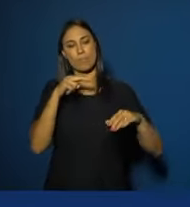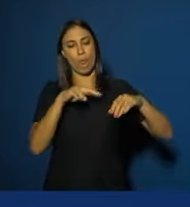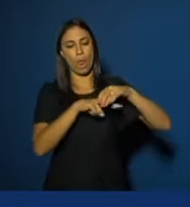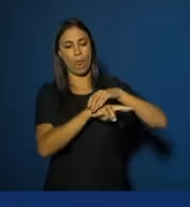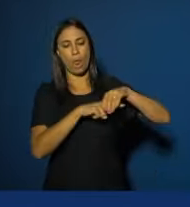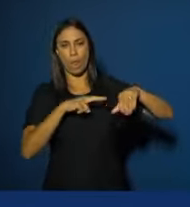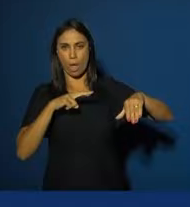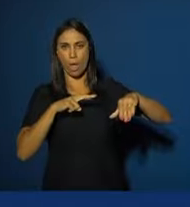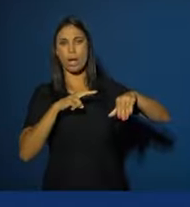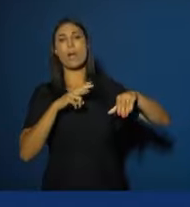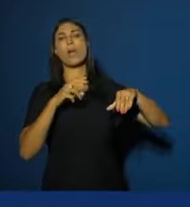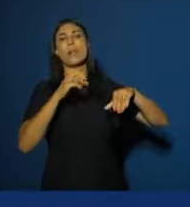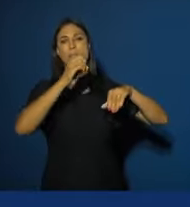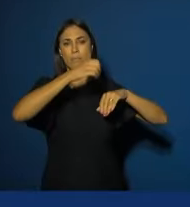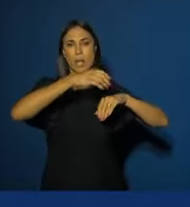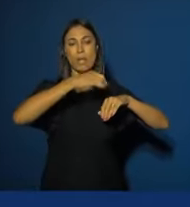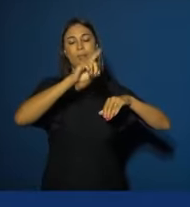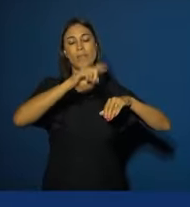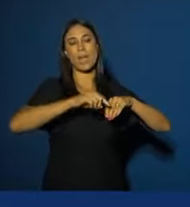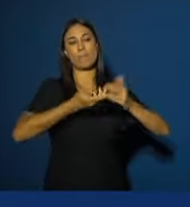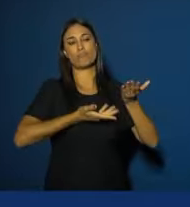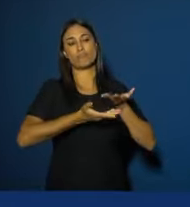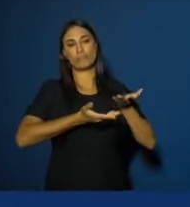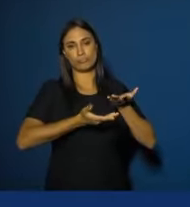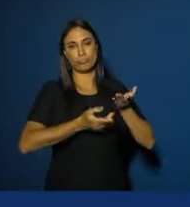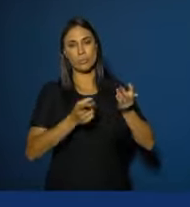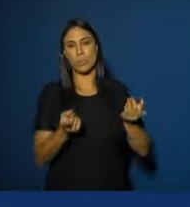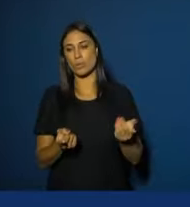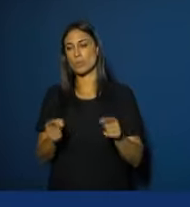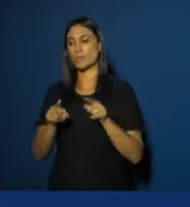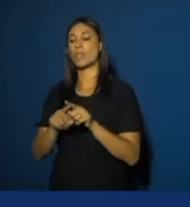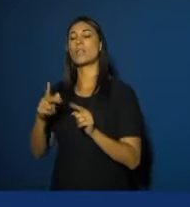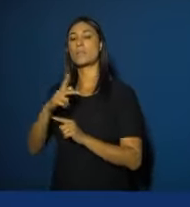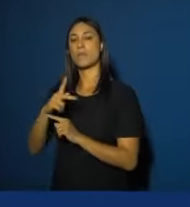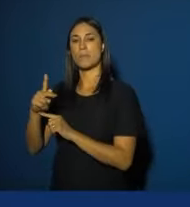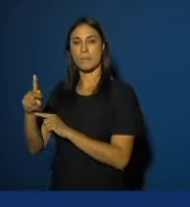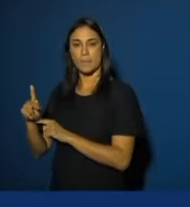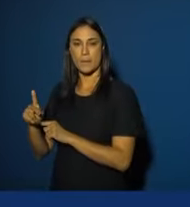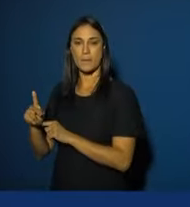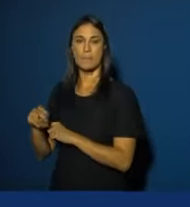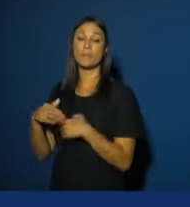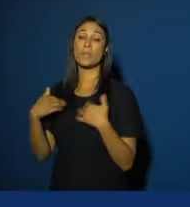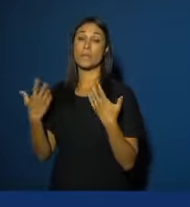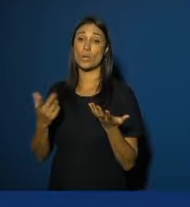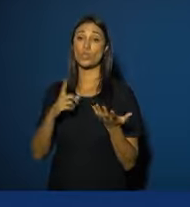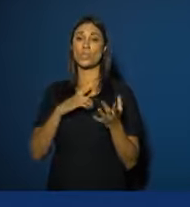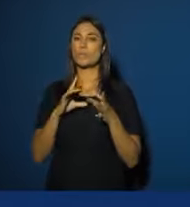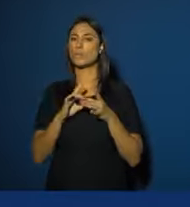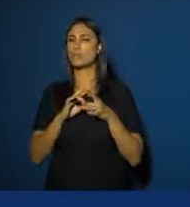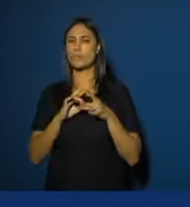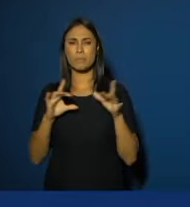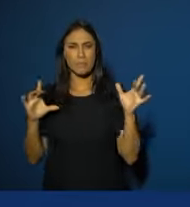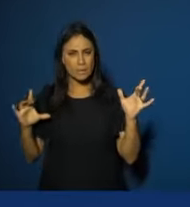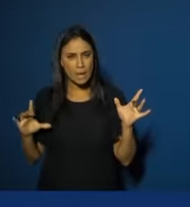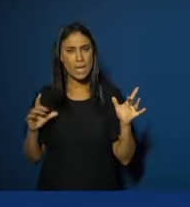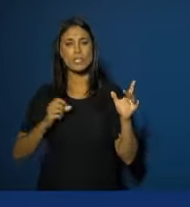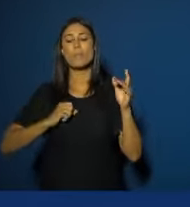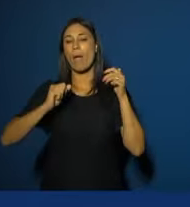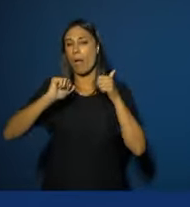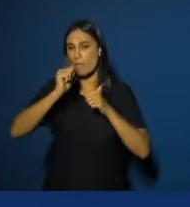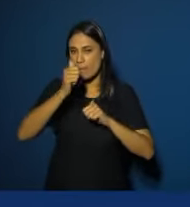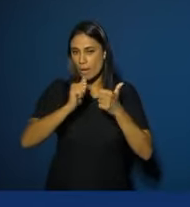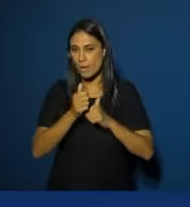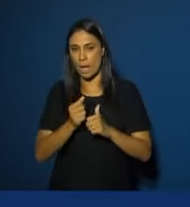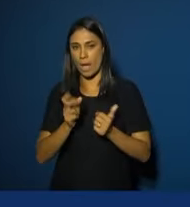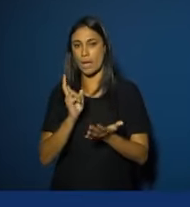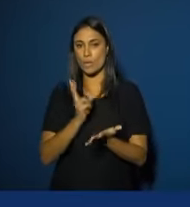ressonância, tomografia, como prestação de serviço associada a projetos de PPP. Então, nós temos disponibilidade também para analisar e